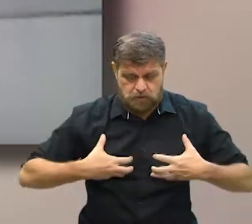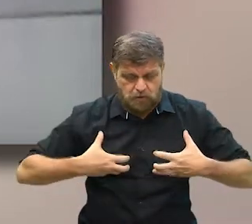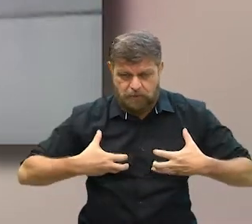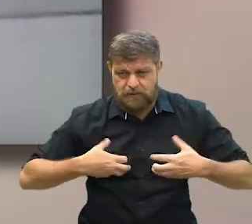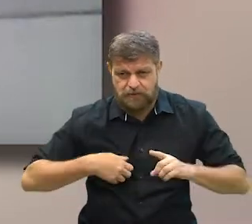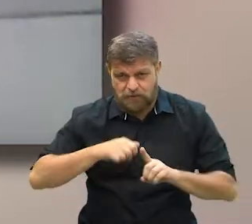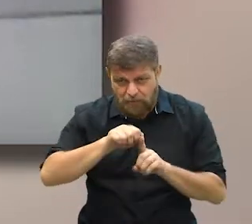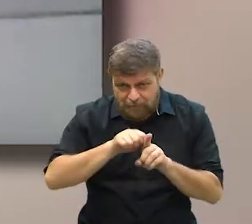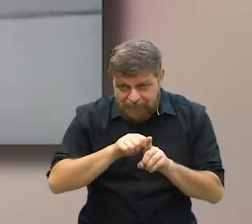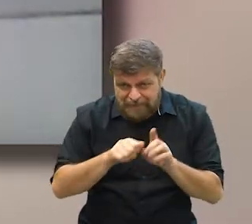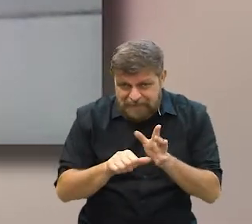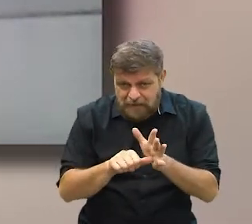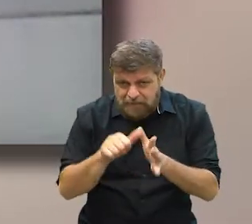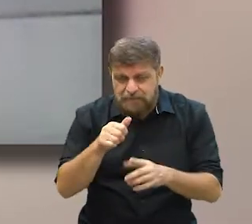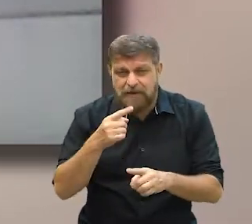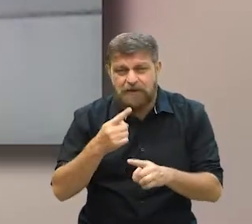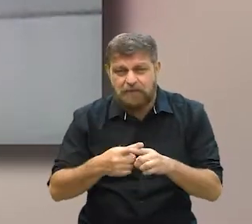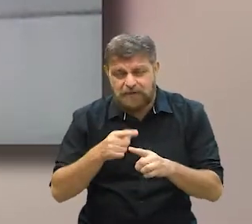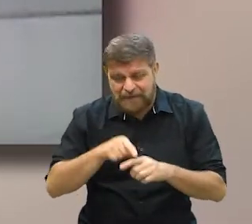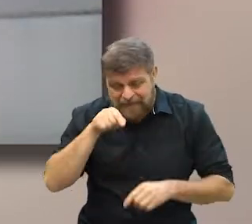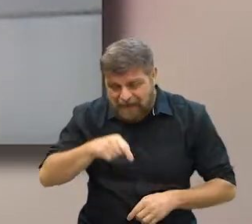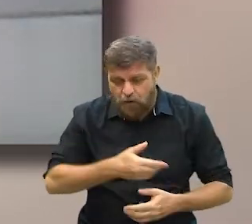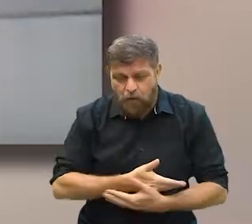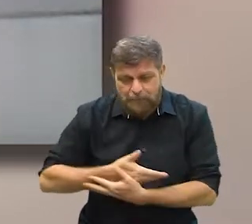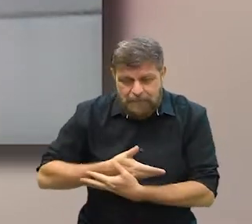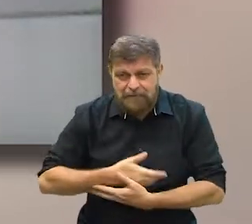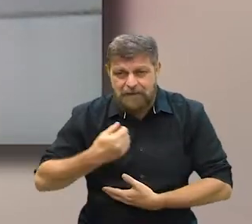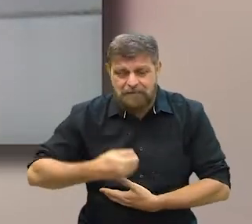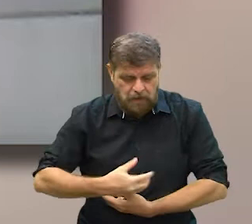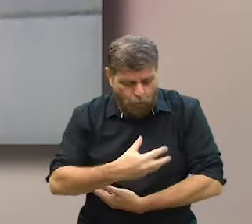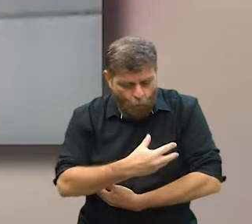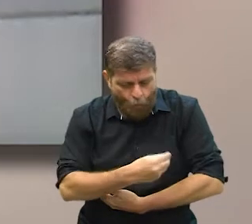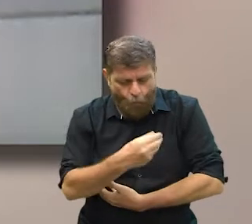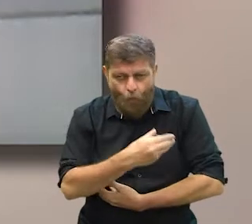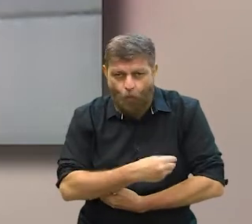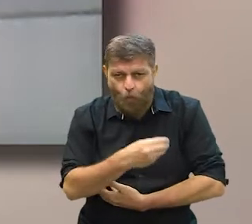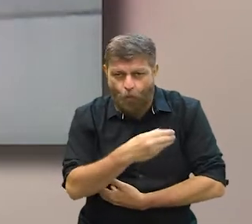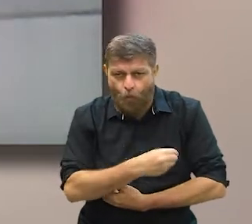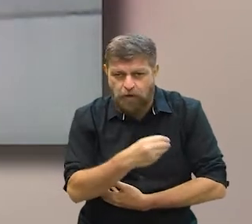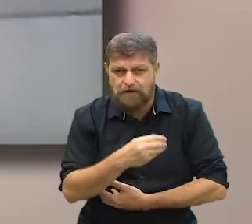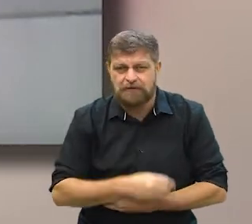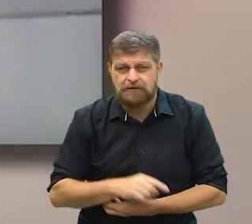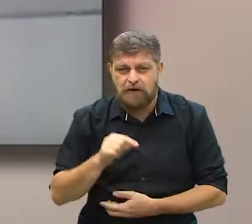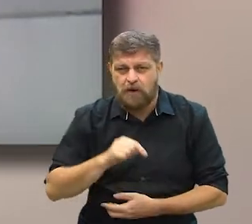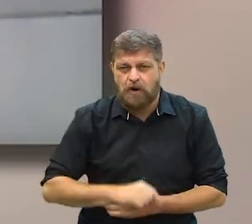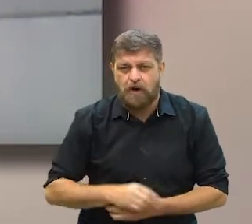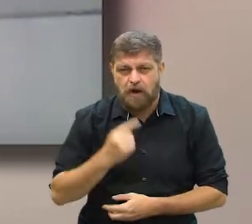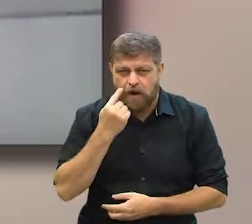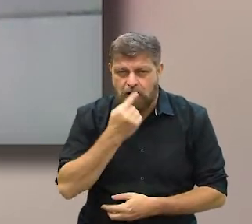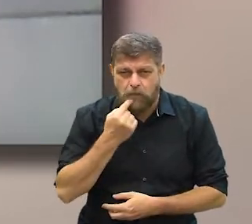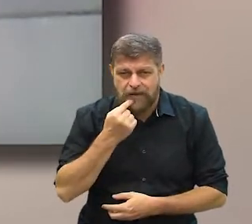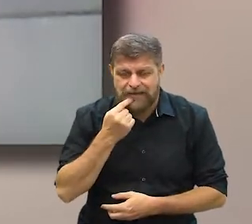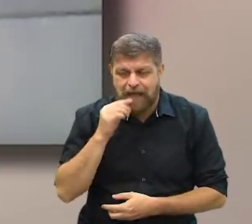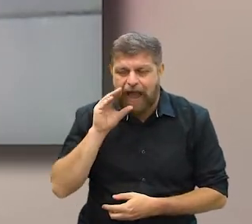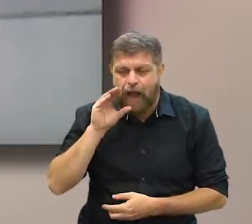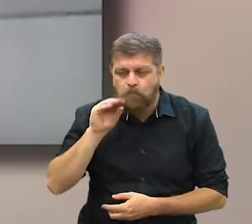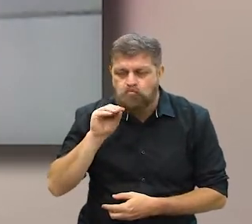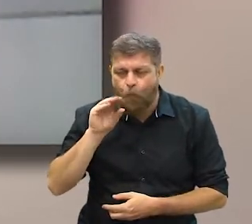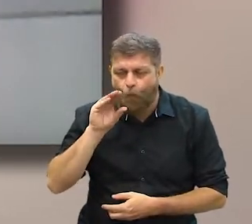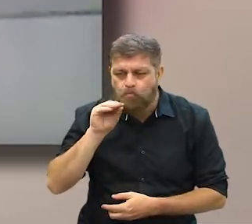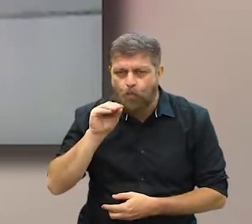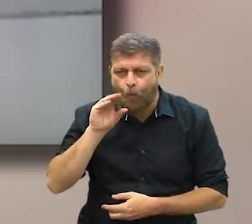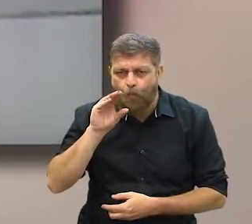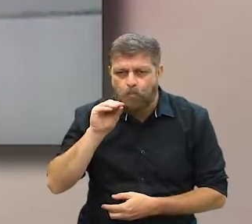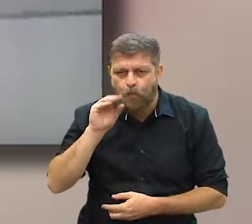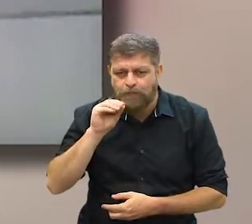nenhum tipo de bico, né, no primeiro mês de vida? Exatamente por isso. Porque para sugar um bico, a criança